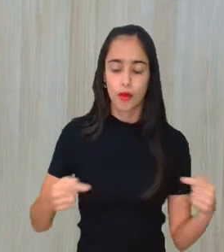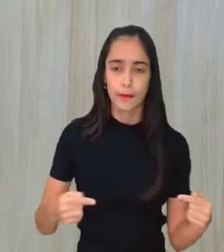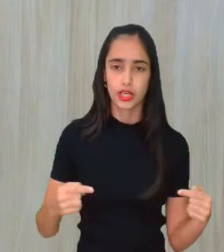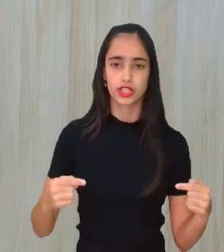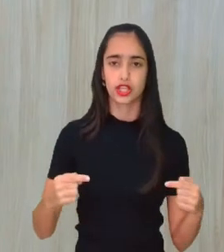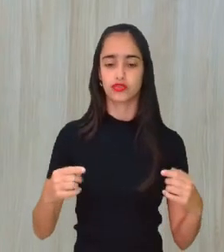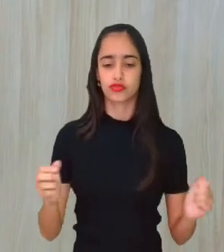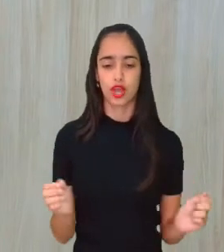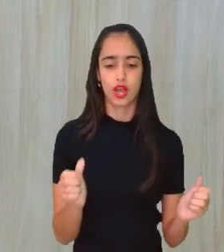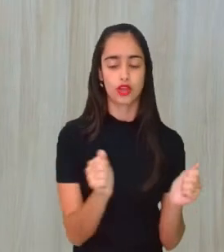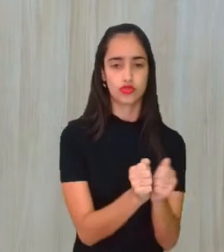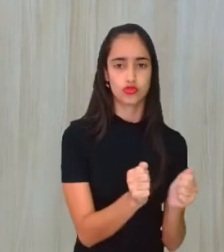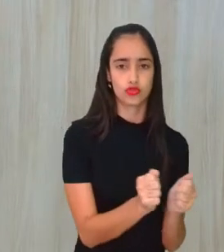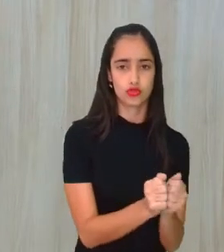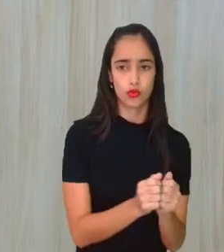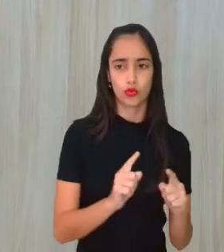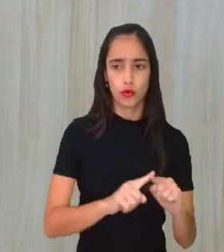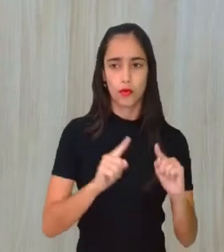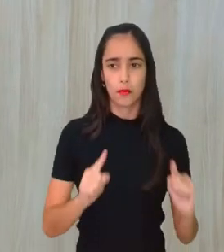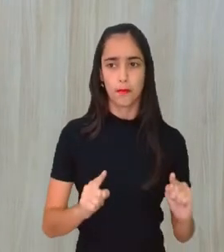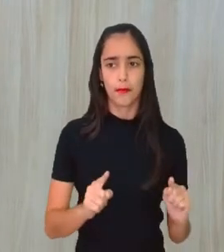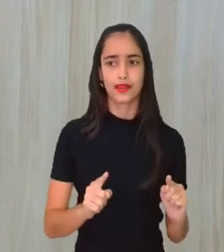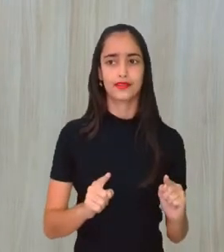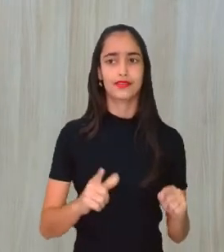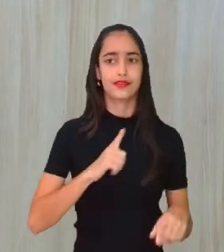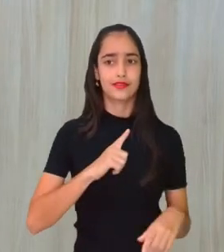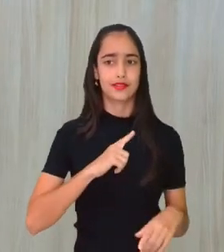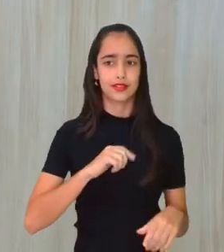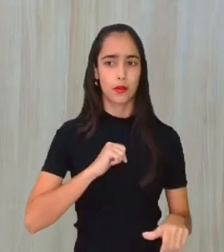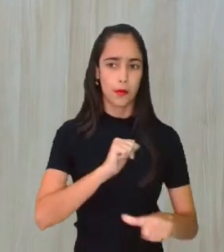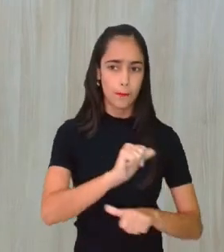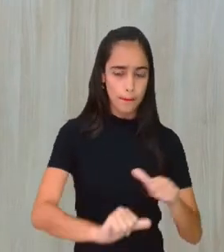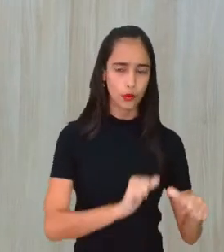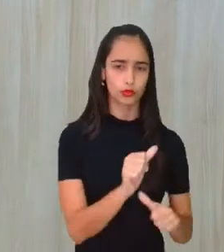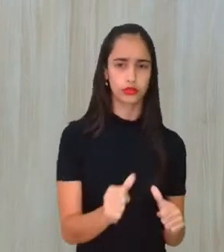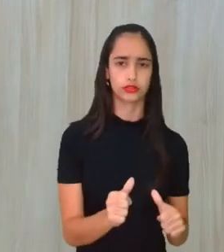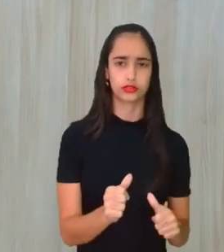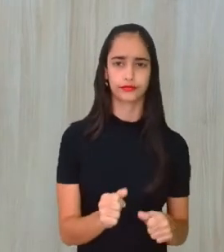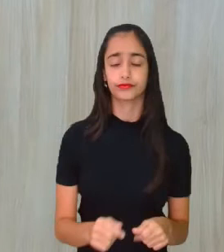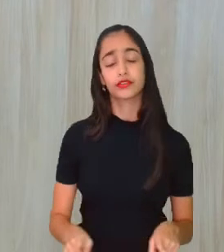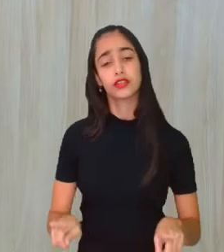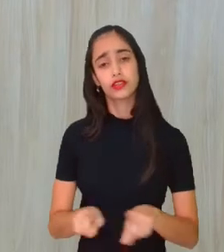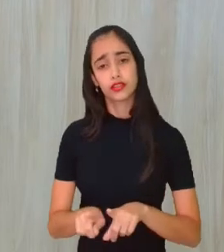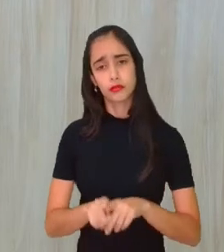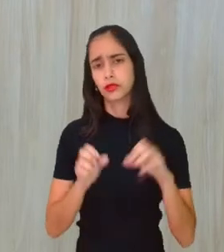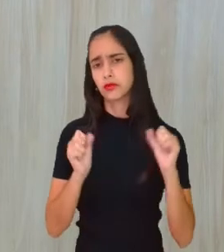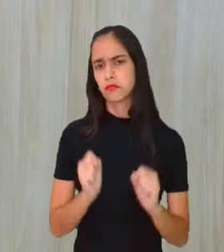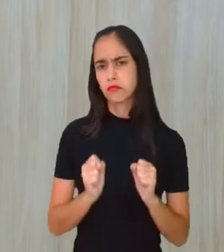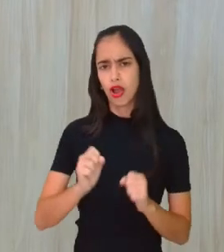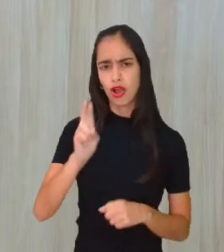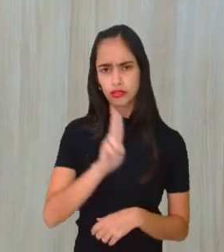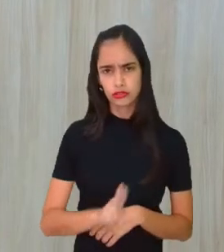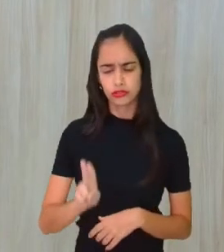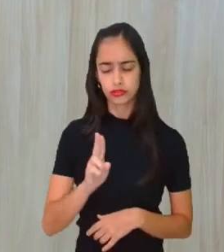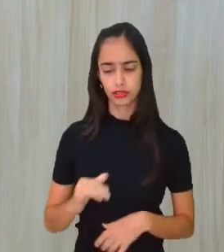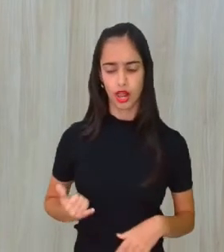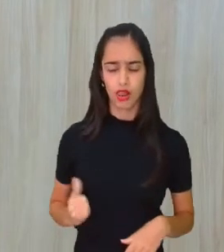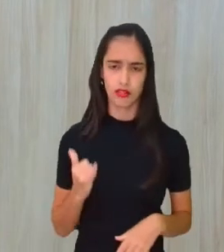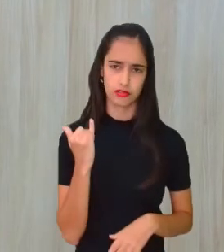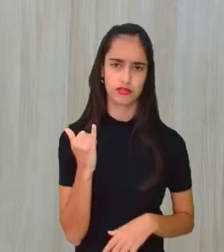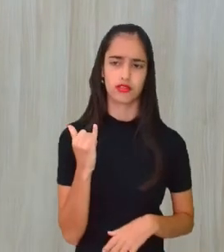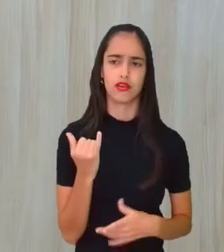uma alternância. E também eles são responsáveis para aquecer algo. Então, esses dispositivos que